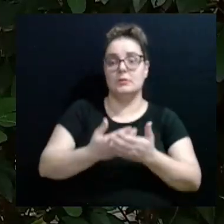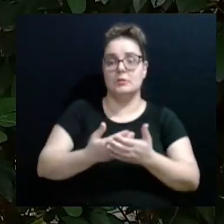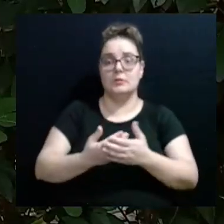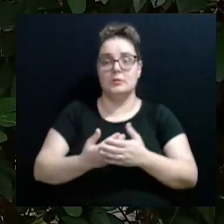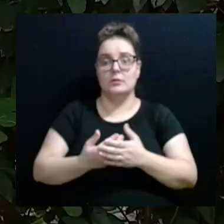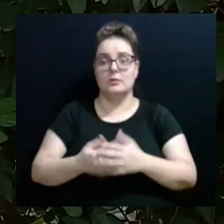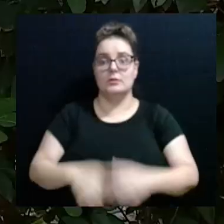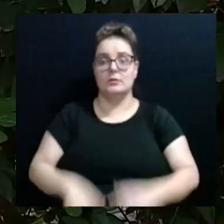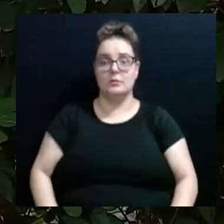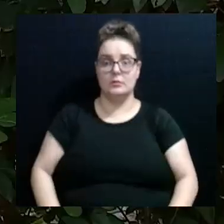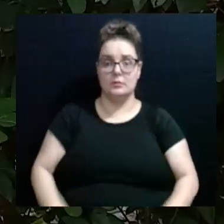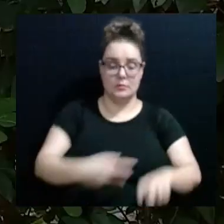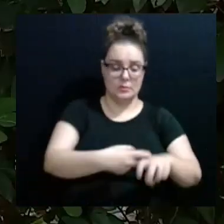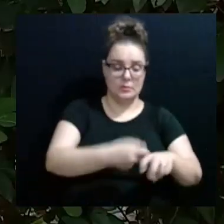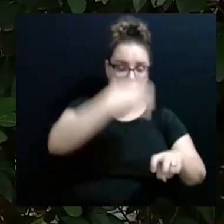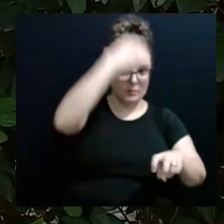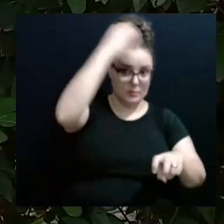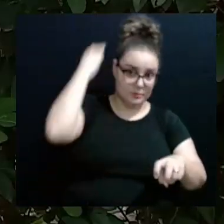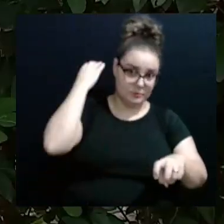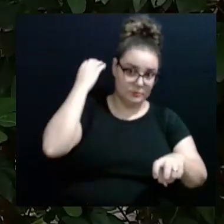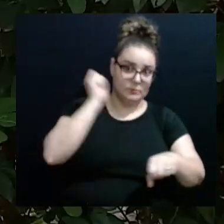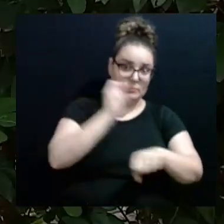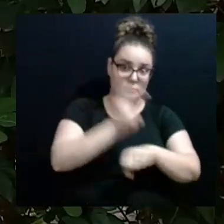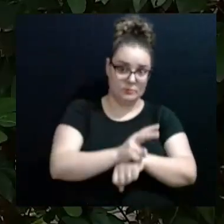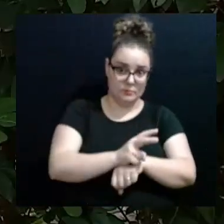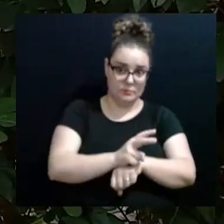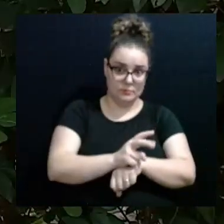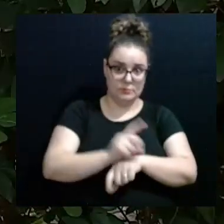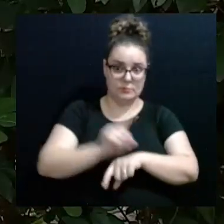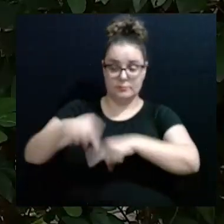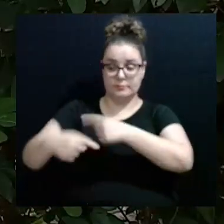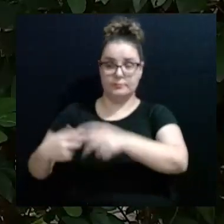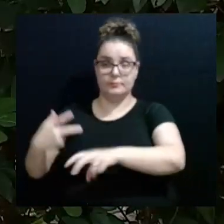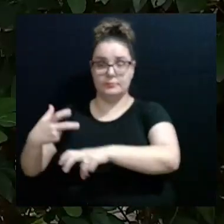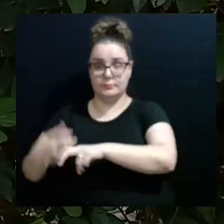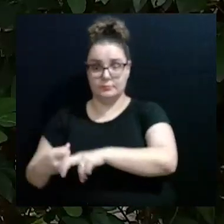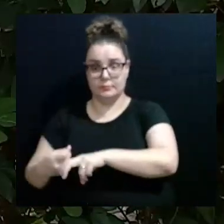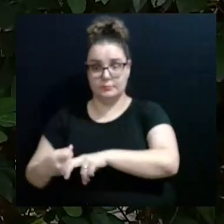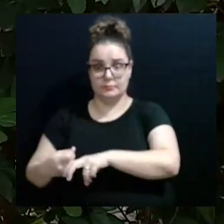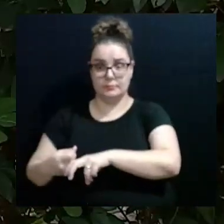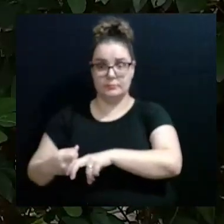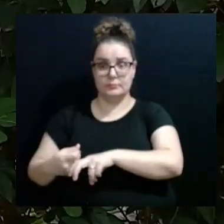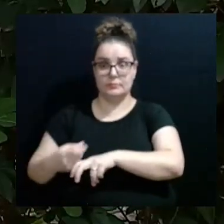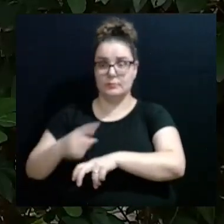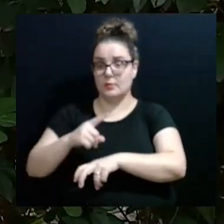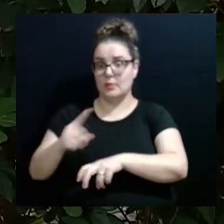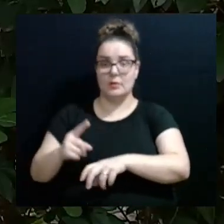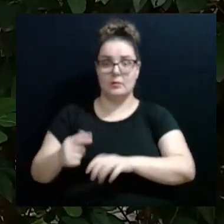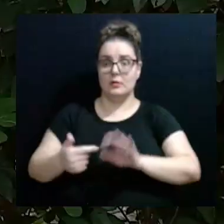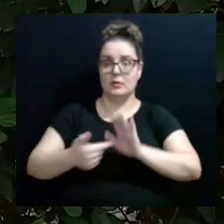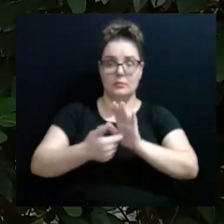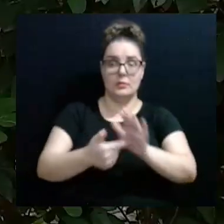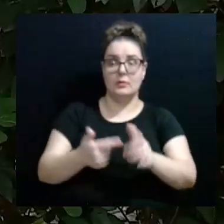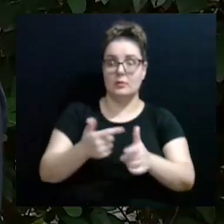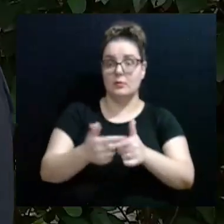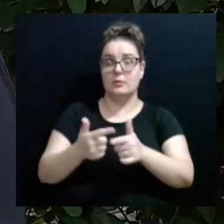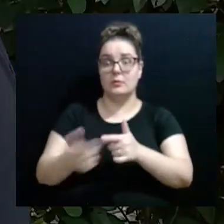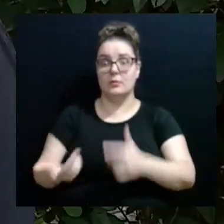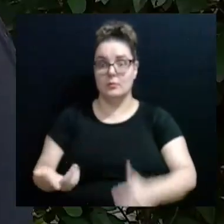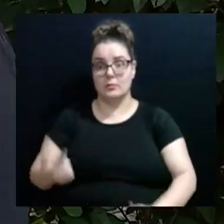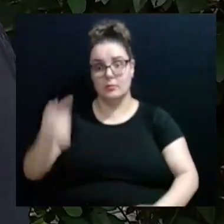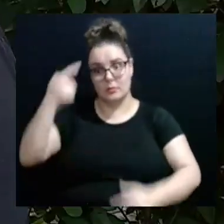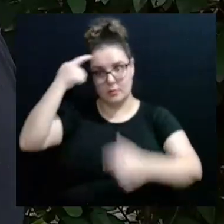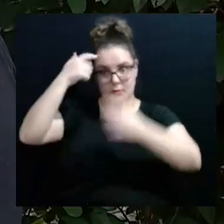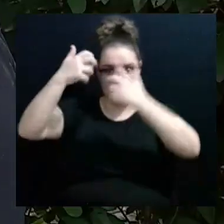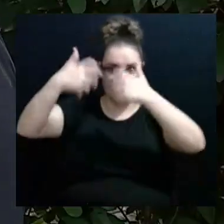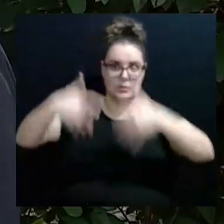gambá que foi infectado e inocula em outro animal, o animal não vai apresentar os problemas neurológicos, neurotóxicos que